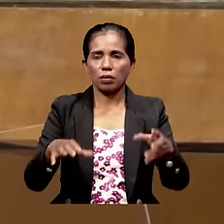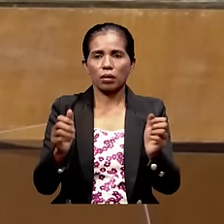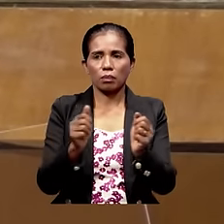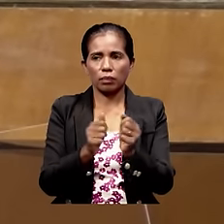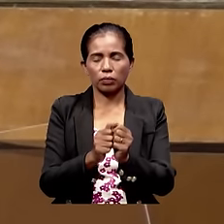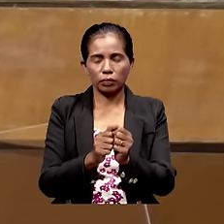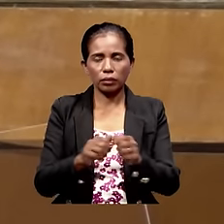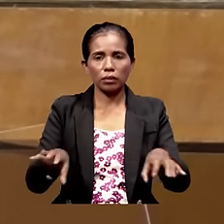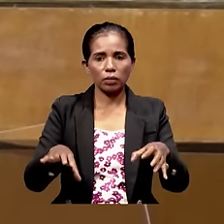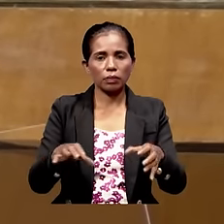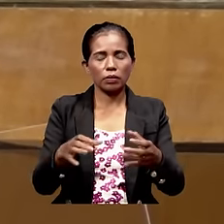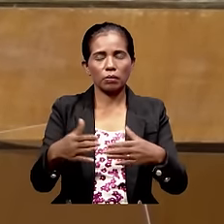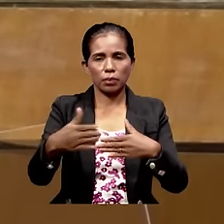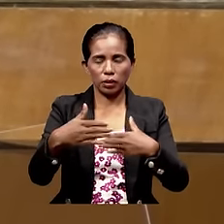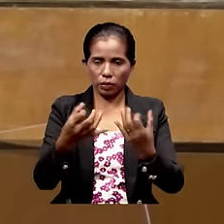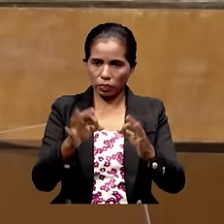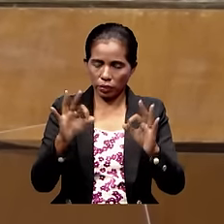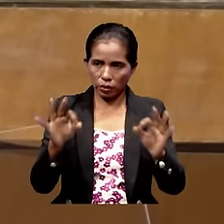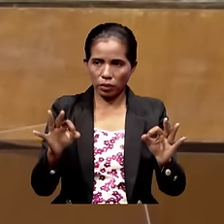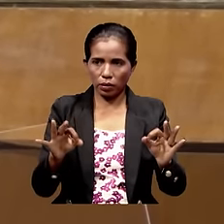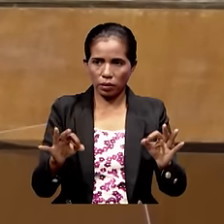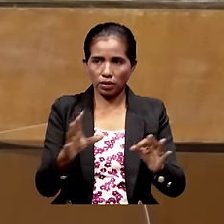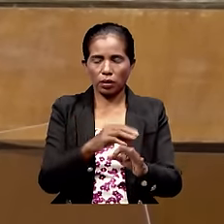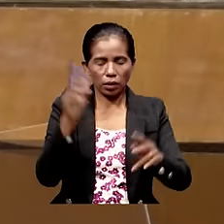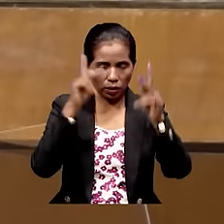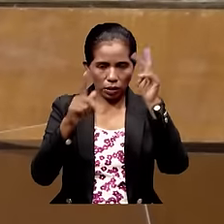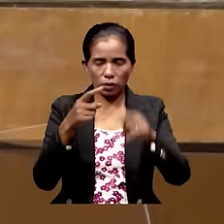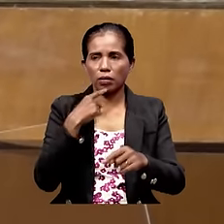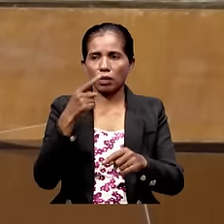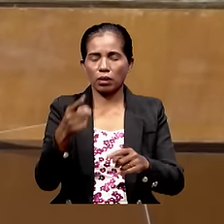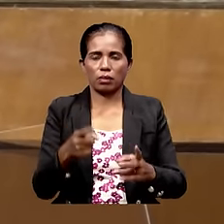ni contrato termo certo nerasik ini cláusula tete kata